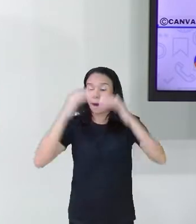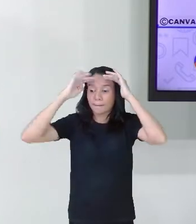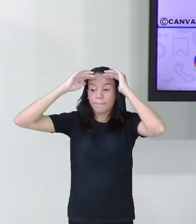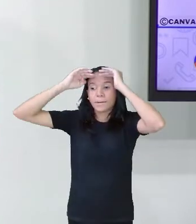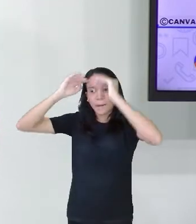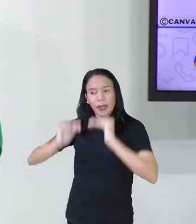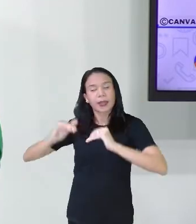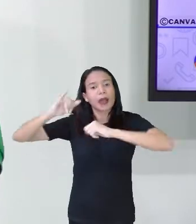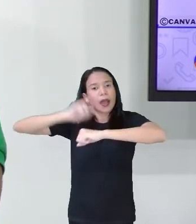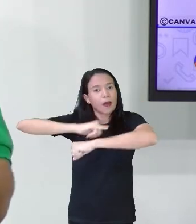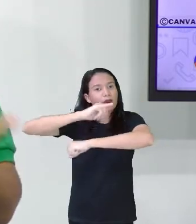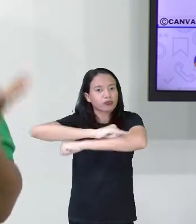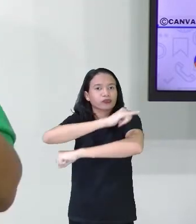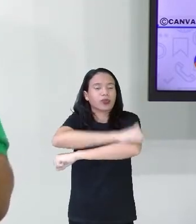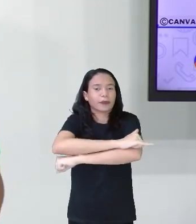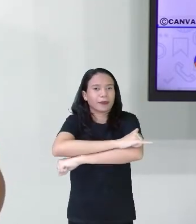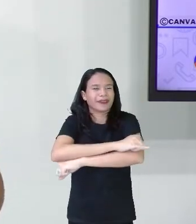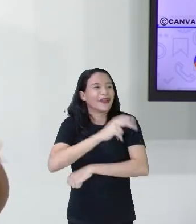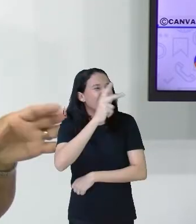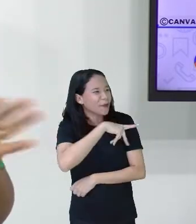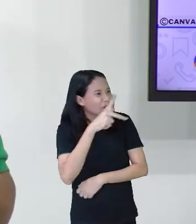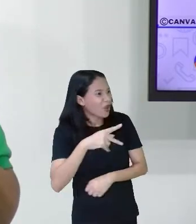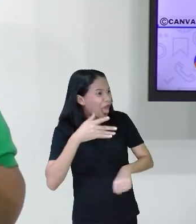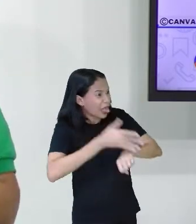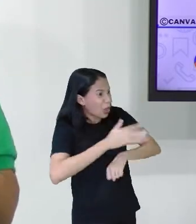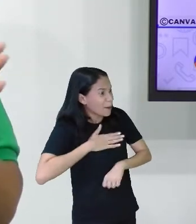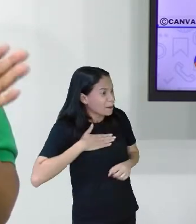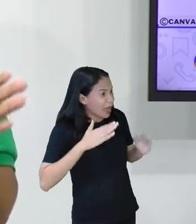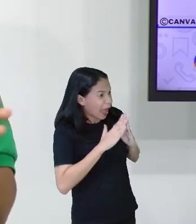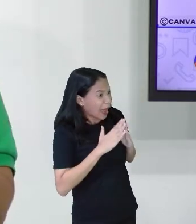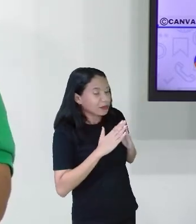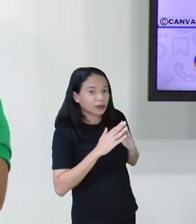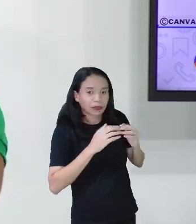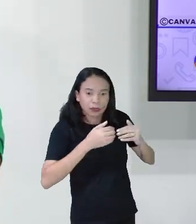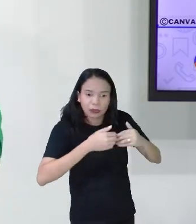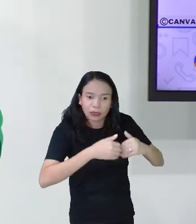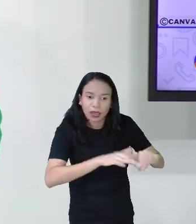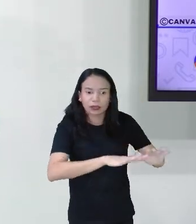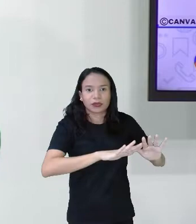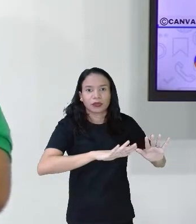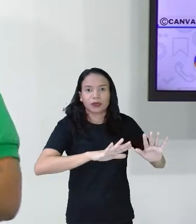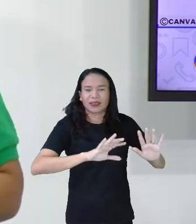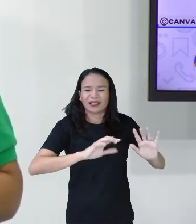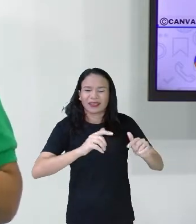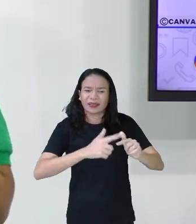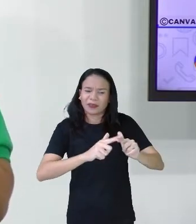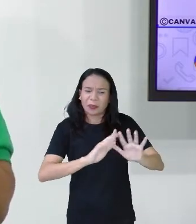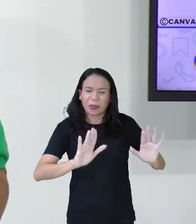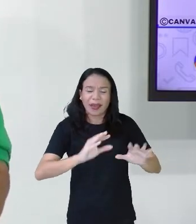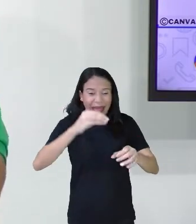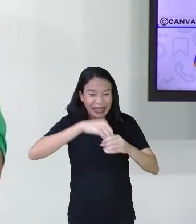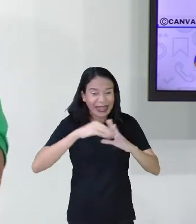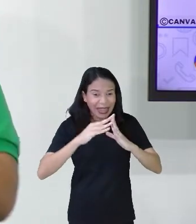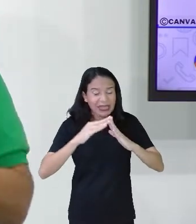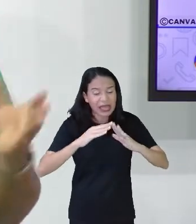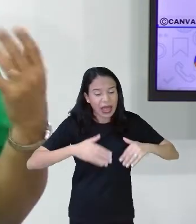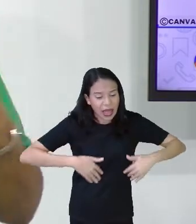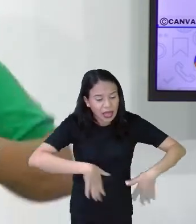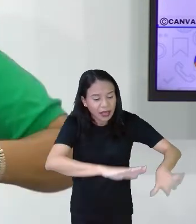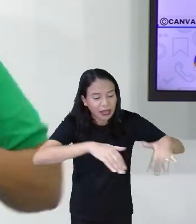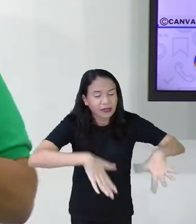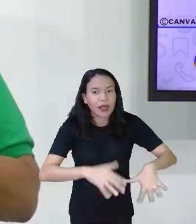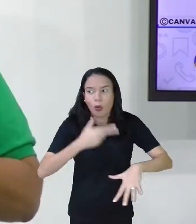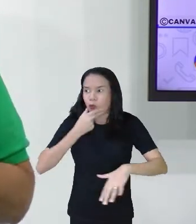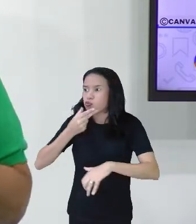está no local, no habitat dele. Ah, professora, ele entrou na minha casa, no meu quintal. Se for no quintal, acho que nem incomoda tanto. Entrou em casa, dá um jeito. Chama aquele